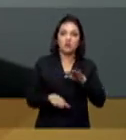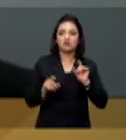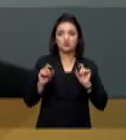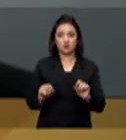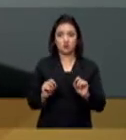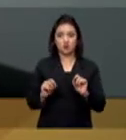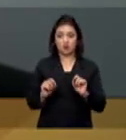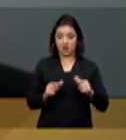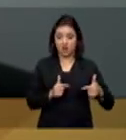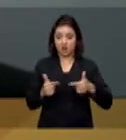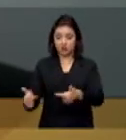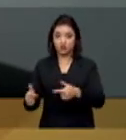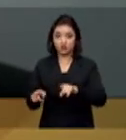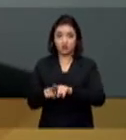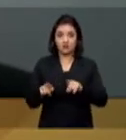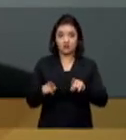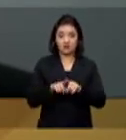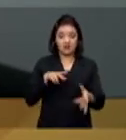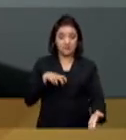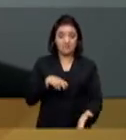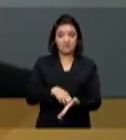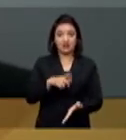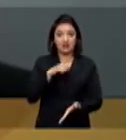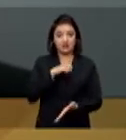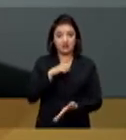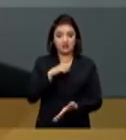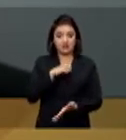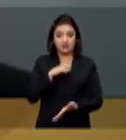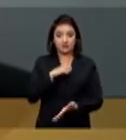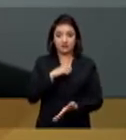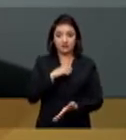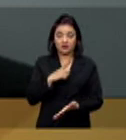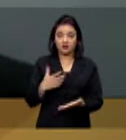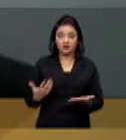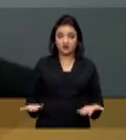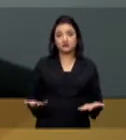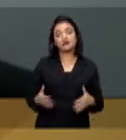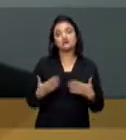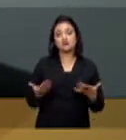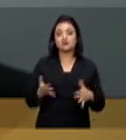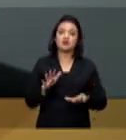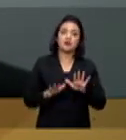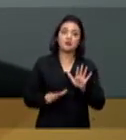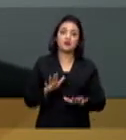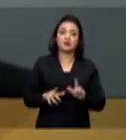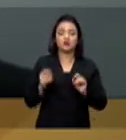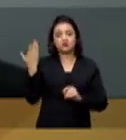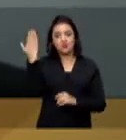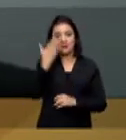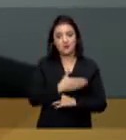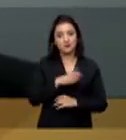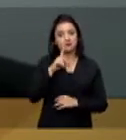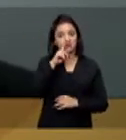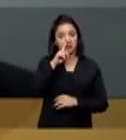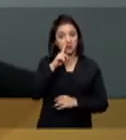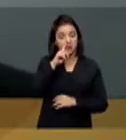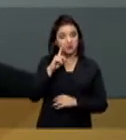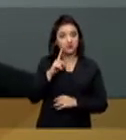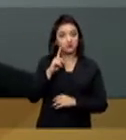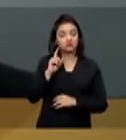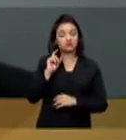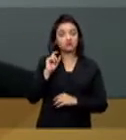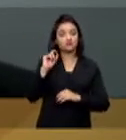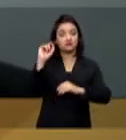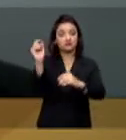como crime de perigo abstrato, independendo de prova da ocorrência do efetivo risco para quem quer que seja, fica ainda mais